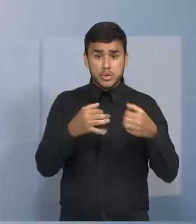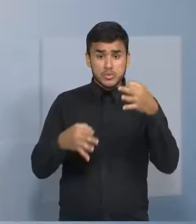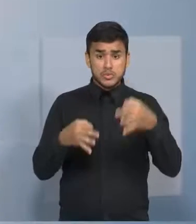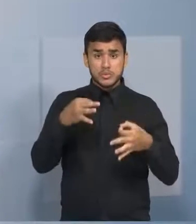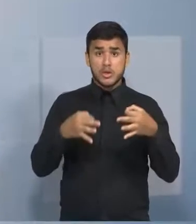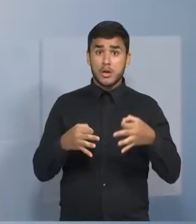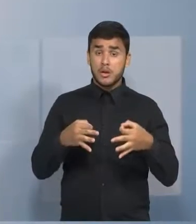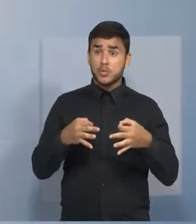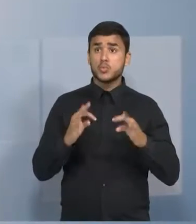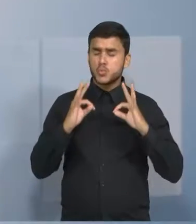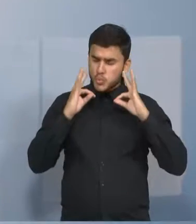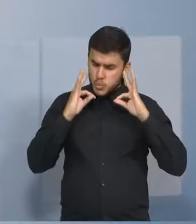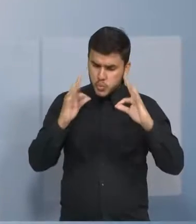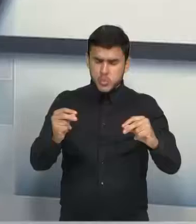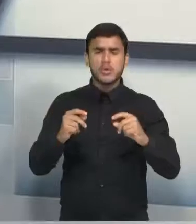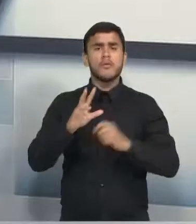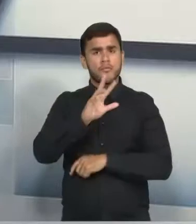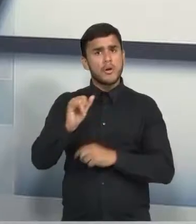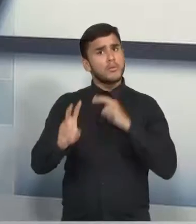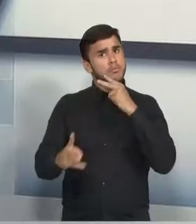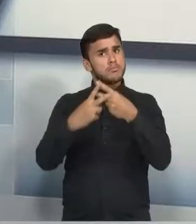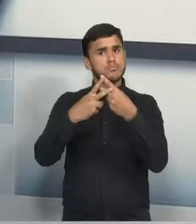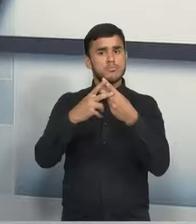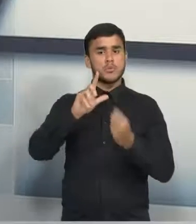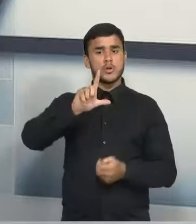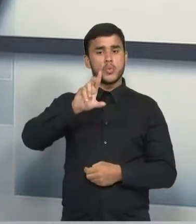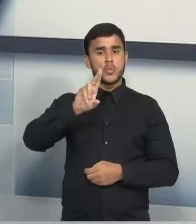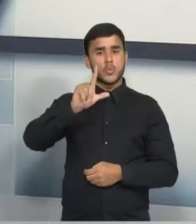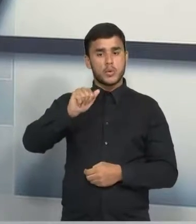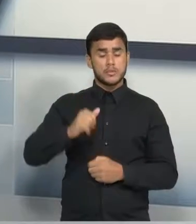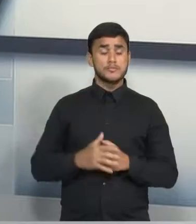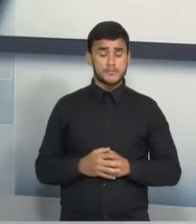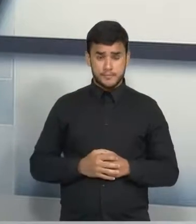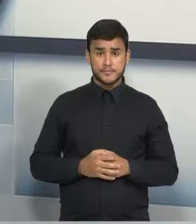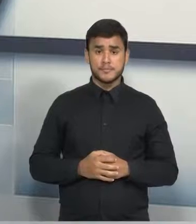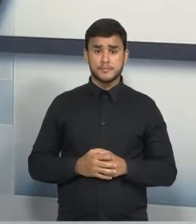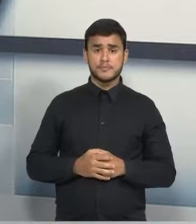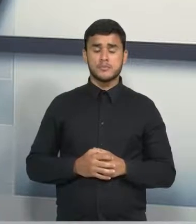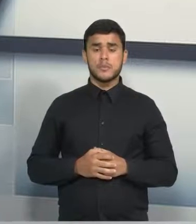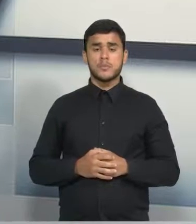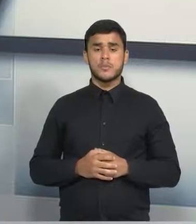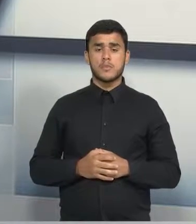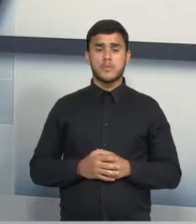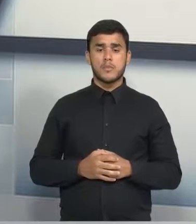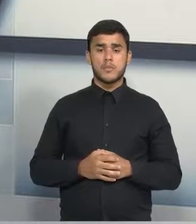o Lula. Então foi um recado Bem objetivo.